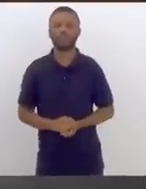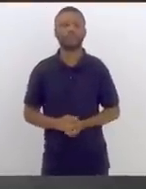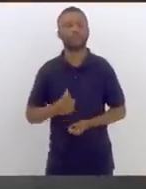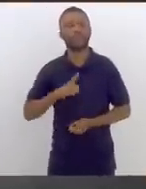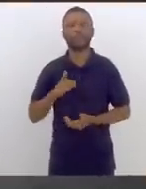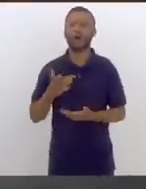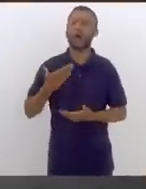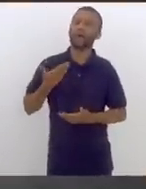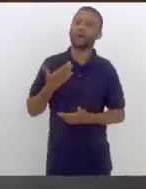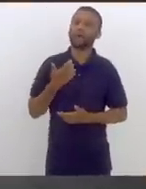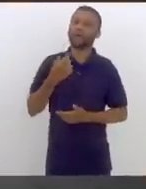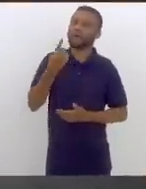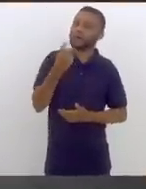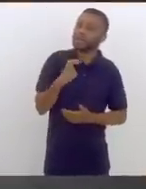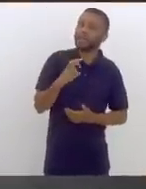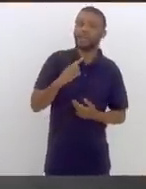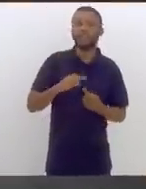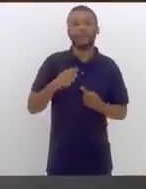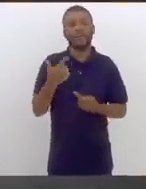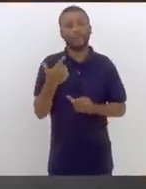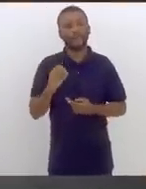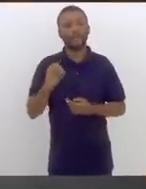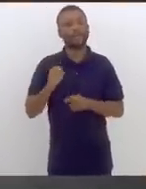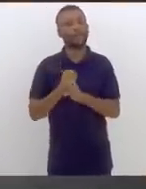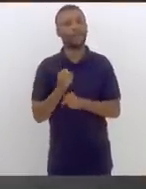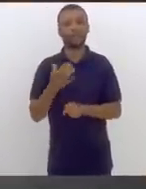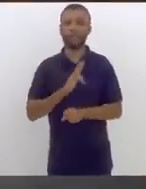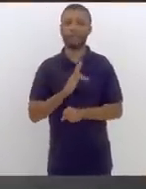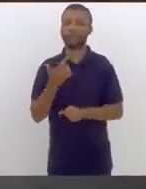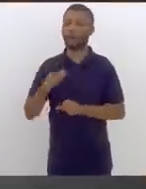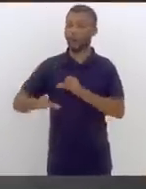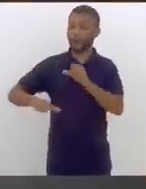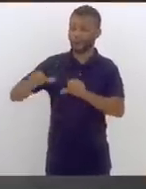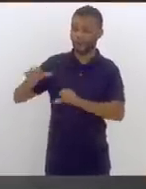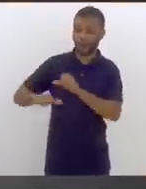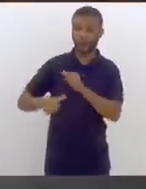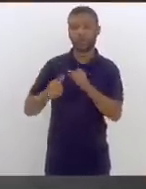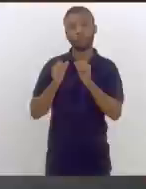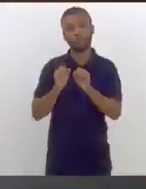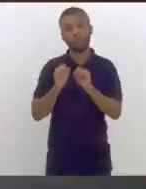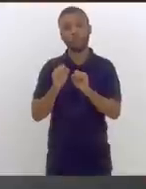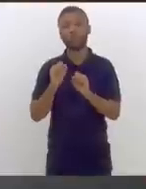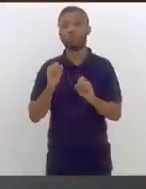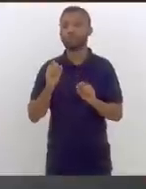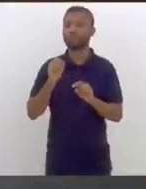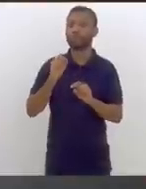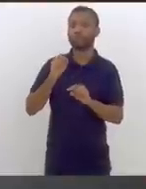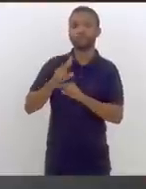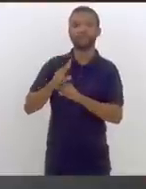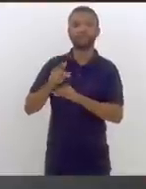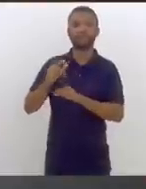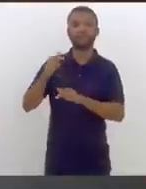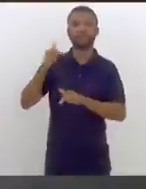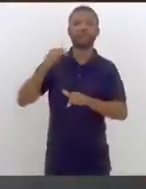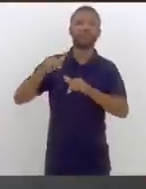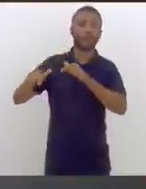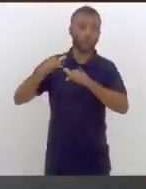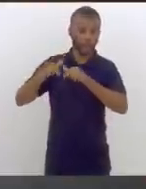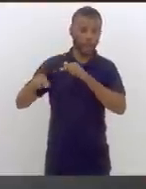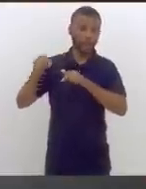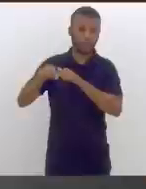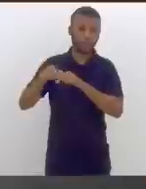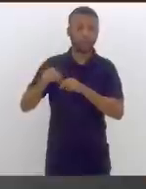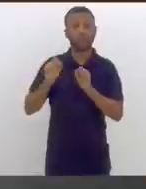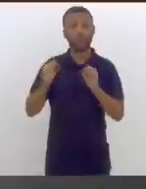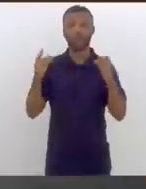15 20 anos de polícia que são reformados por cota podendo prover mês aqui na vida civil Então ele pode ser motorista de ônibus porque